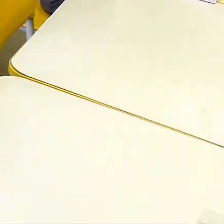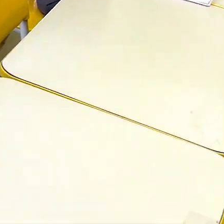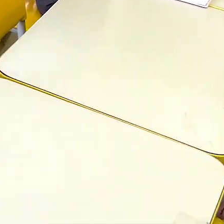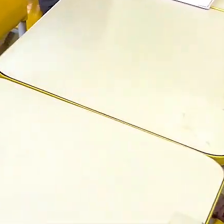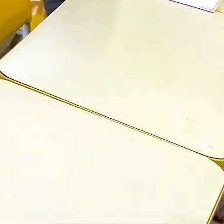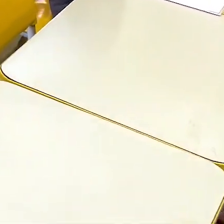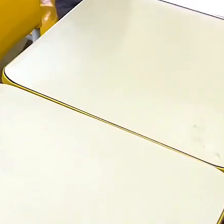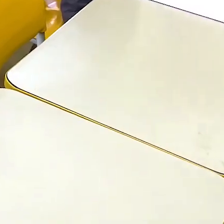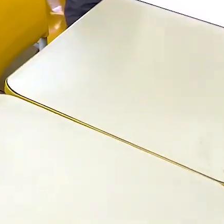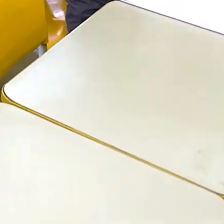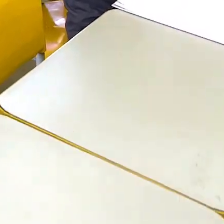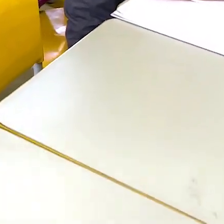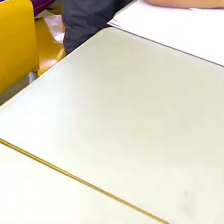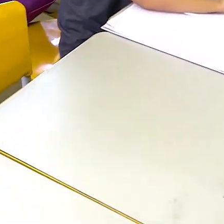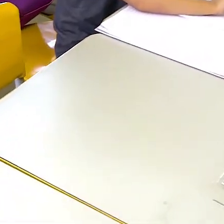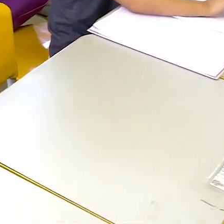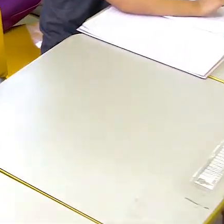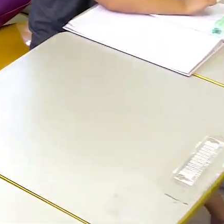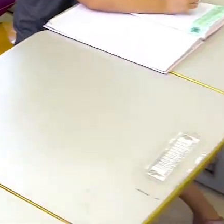qual?